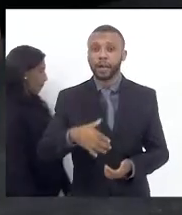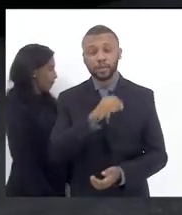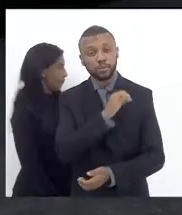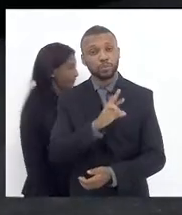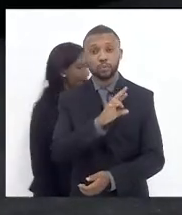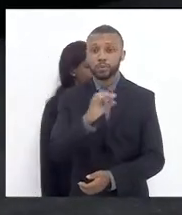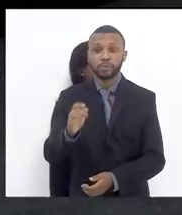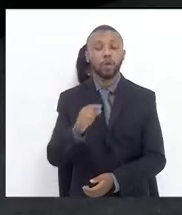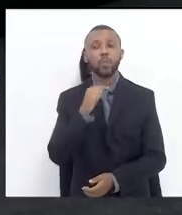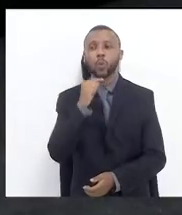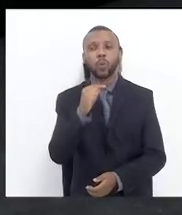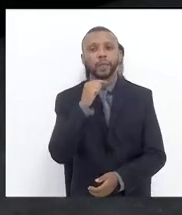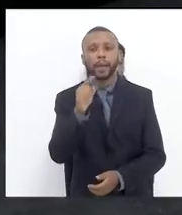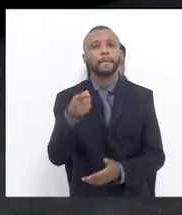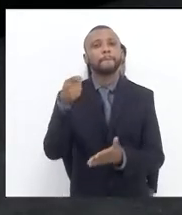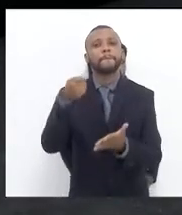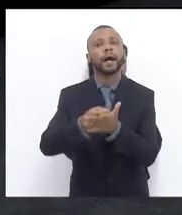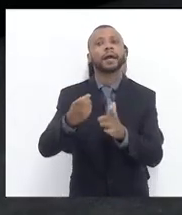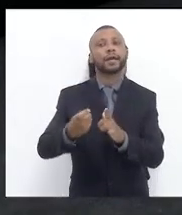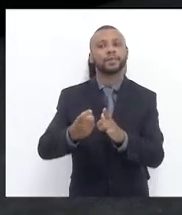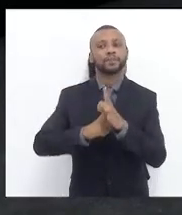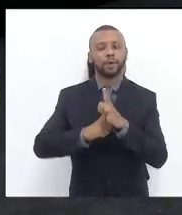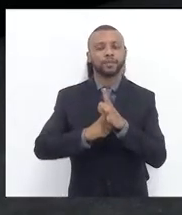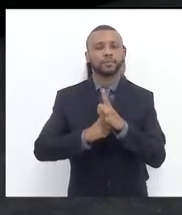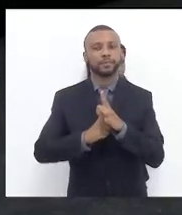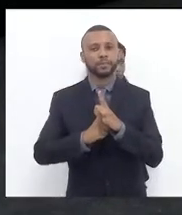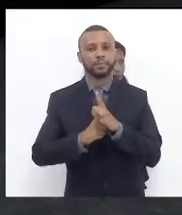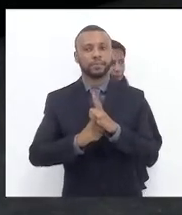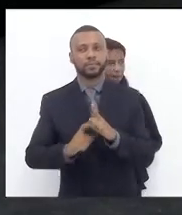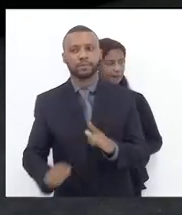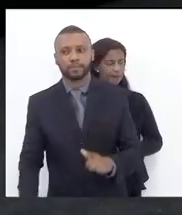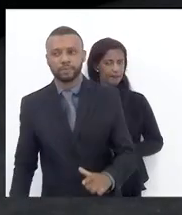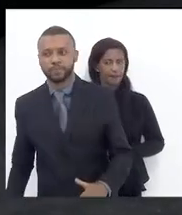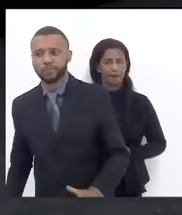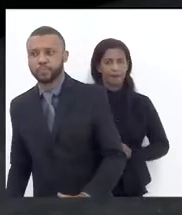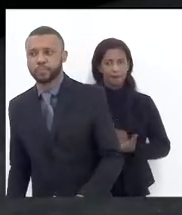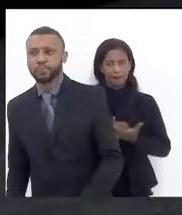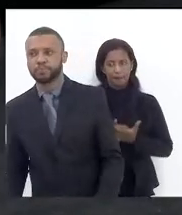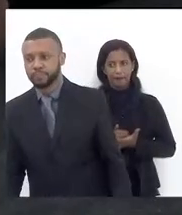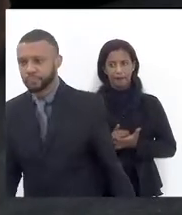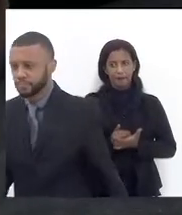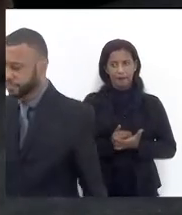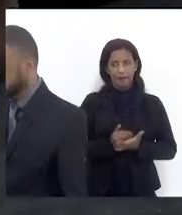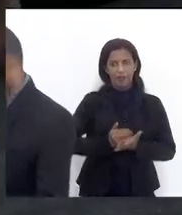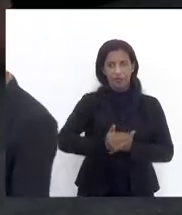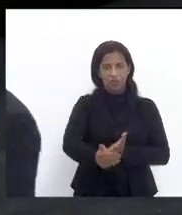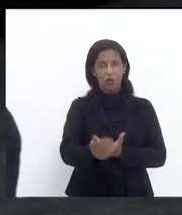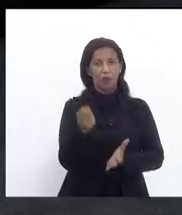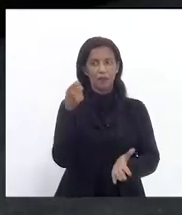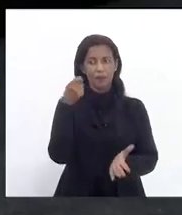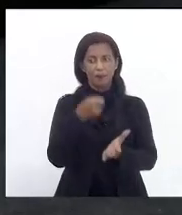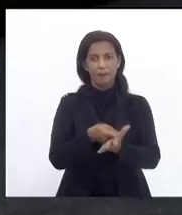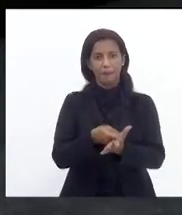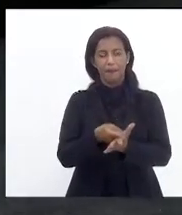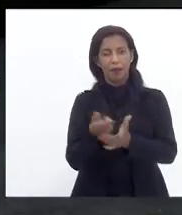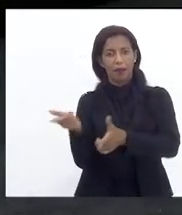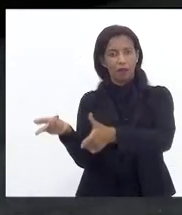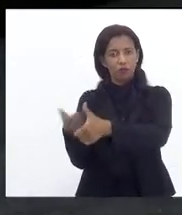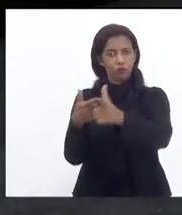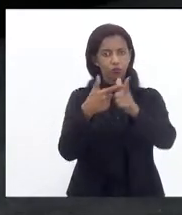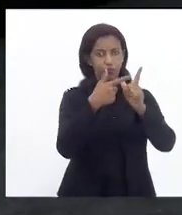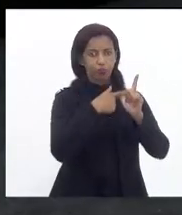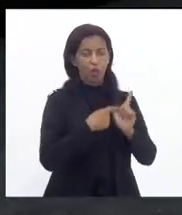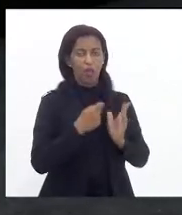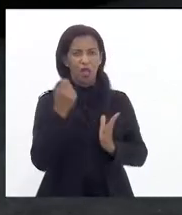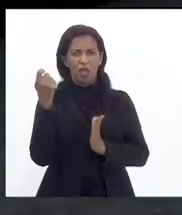não consegue mais pagar dívida porque esse novo regime a partir do segundo já começa a pagar parte da dívida é o regime que não